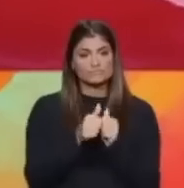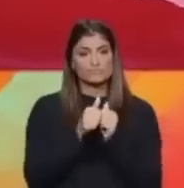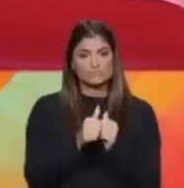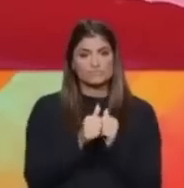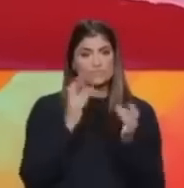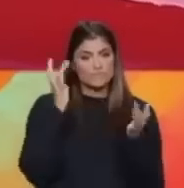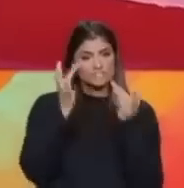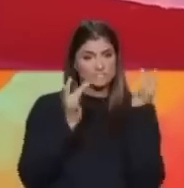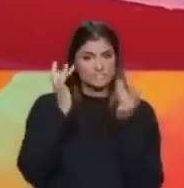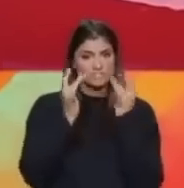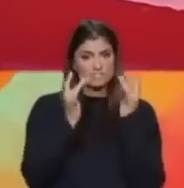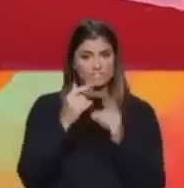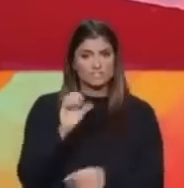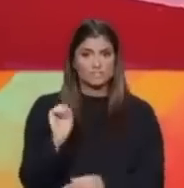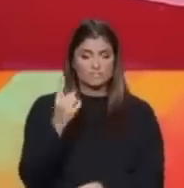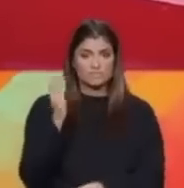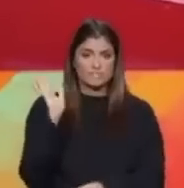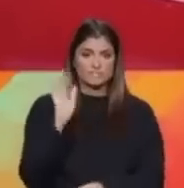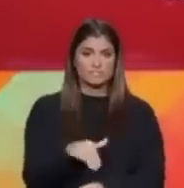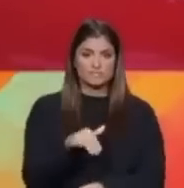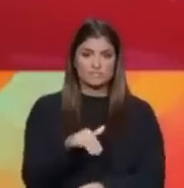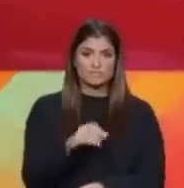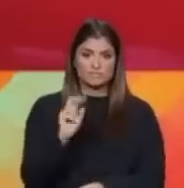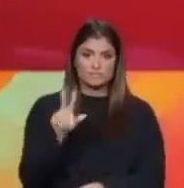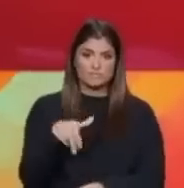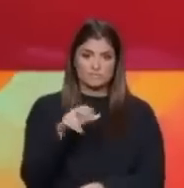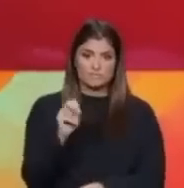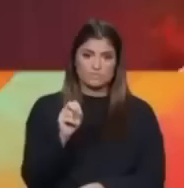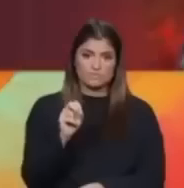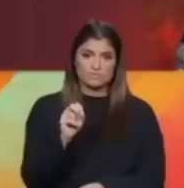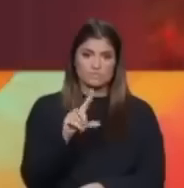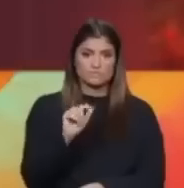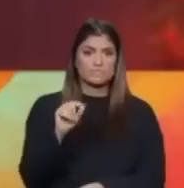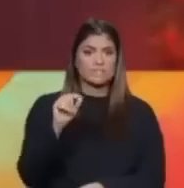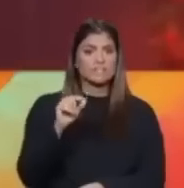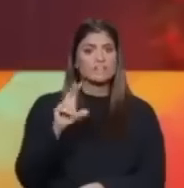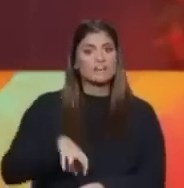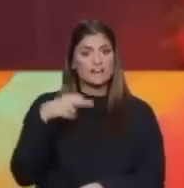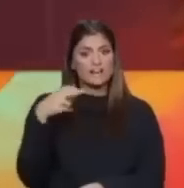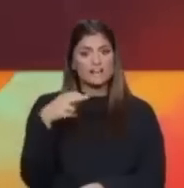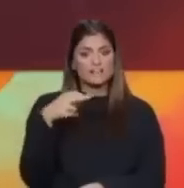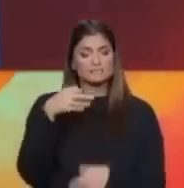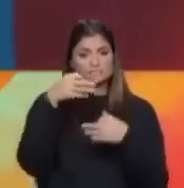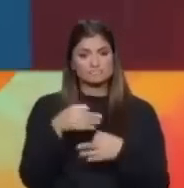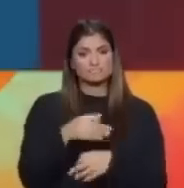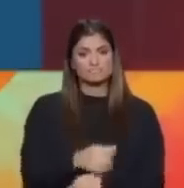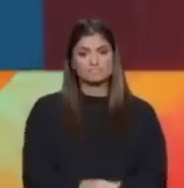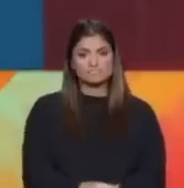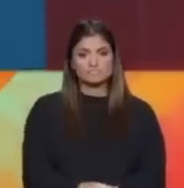Acompanho a teoria, primeiro trouxeram o ouro, realeza e